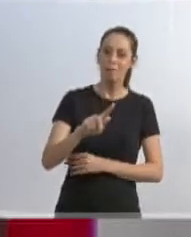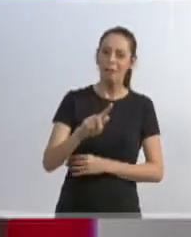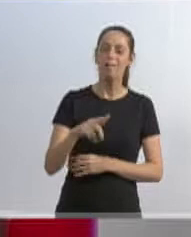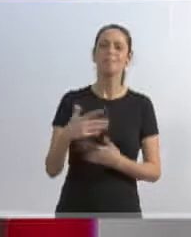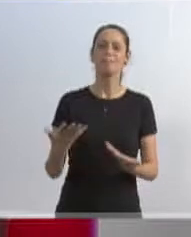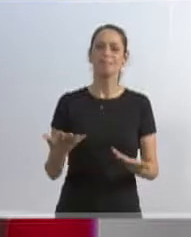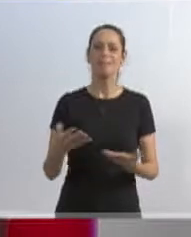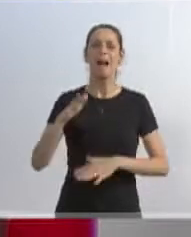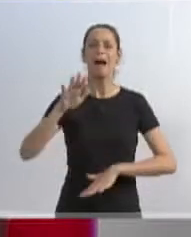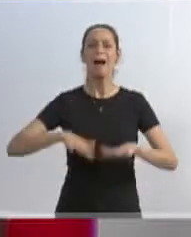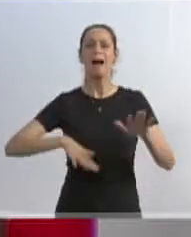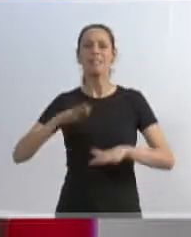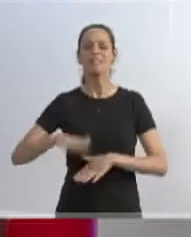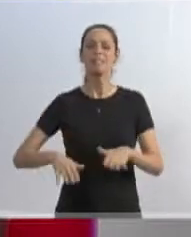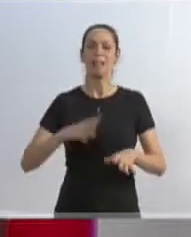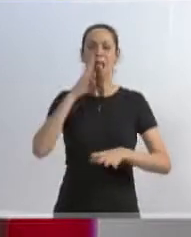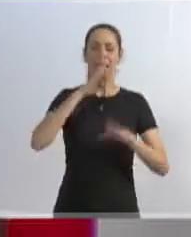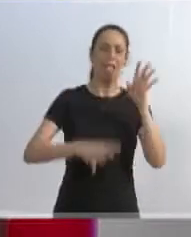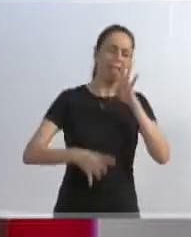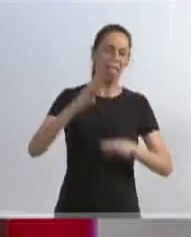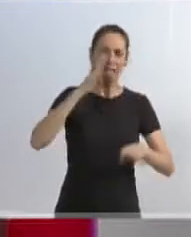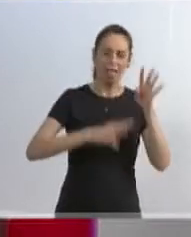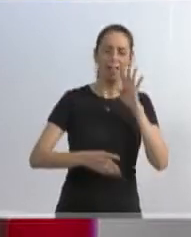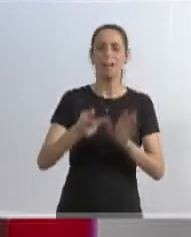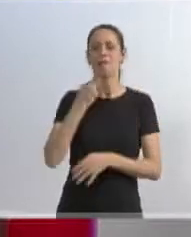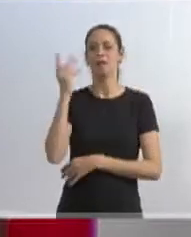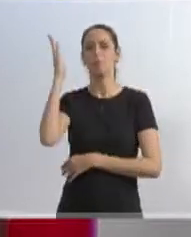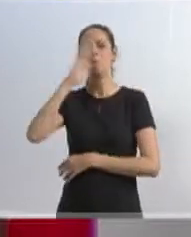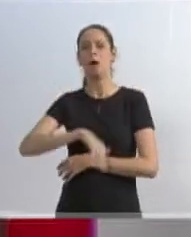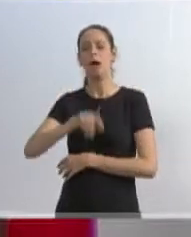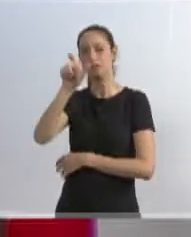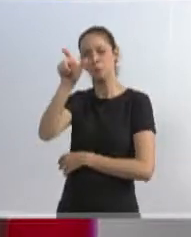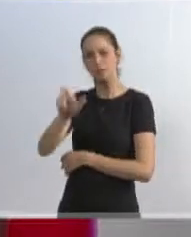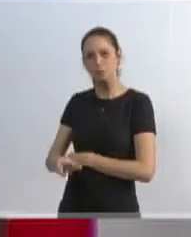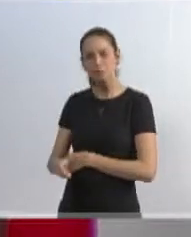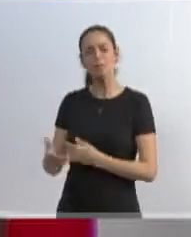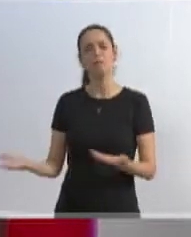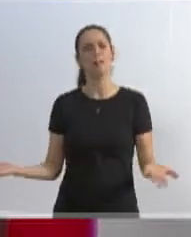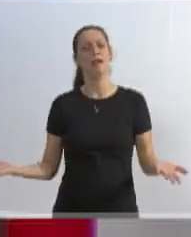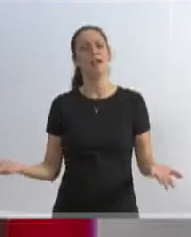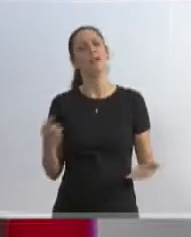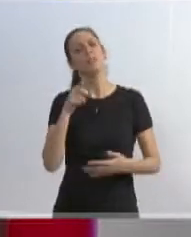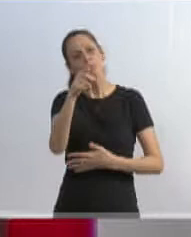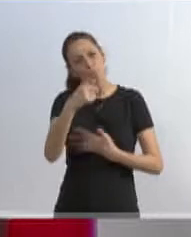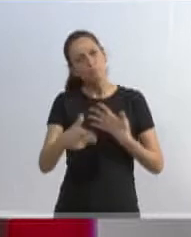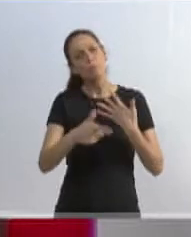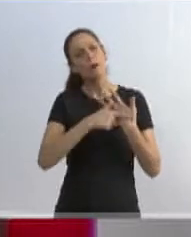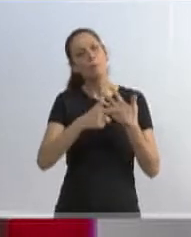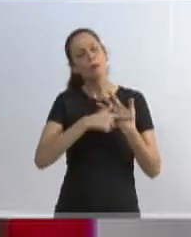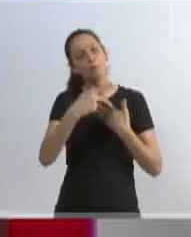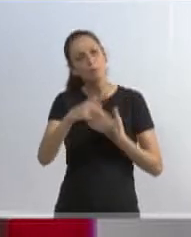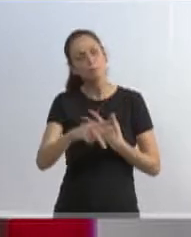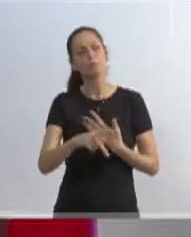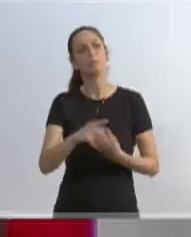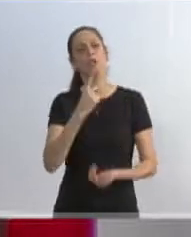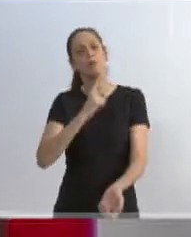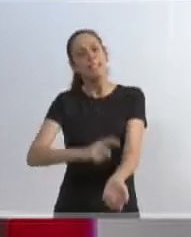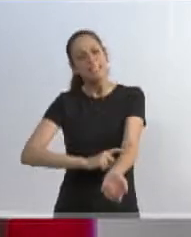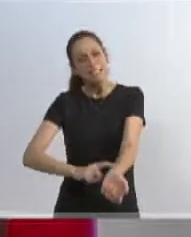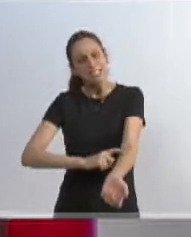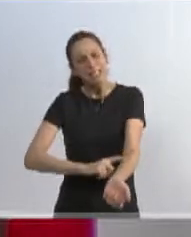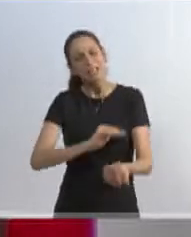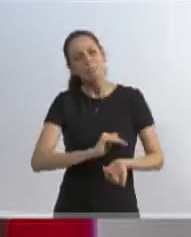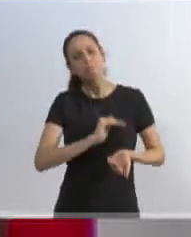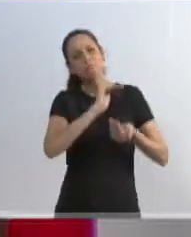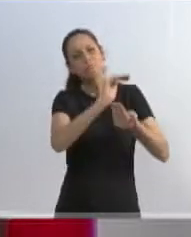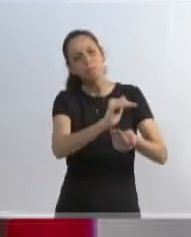de ficar preocupando, criticando, falando mal da vida dos outros, faça o seu papel. Doe sangue.